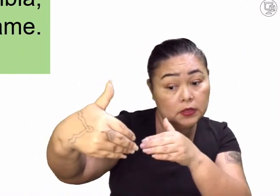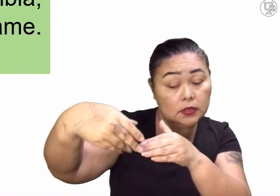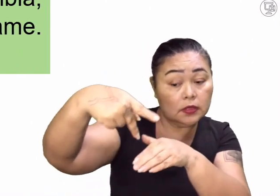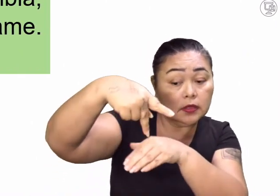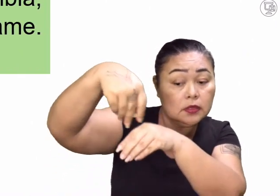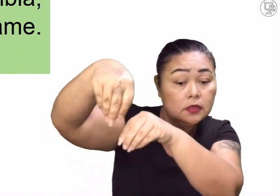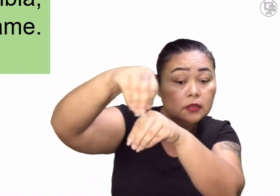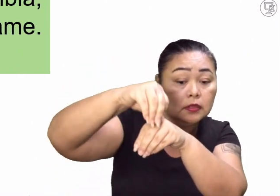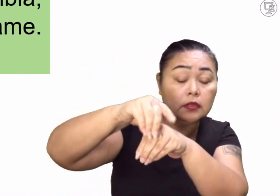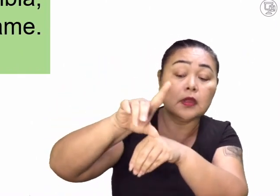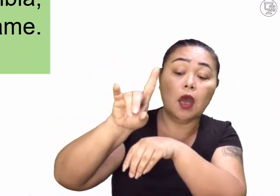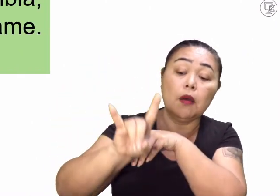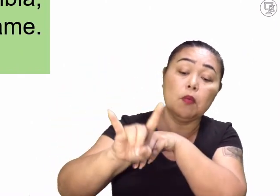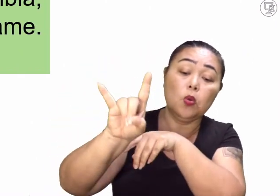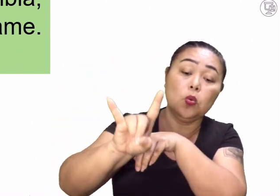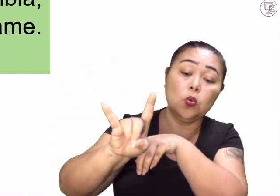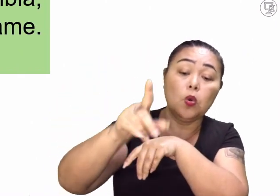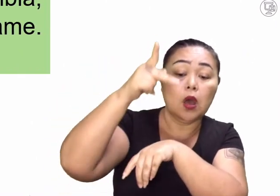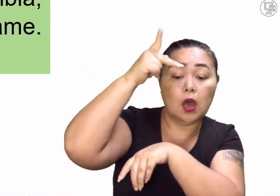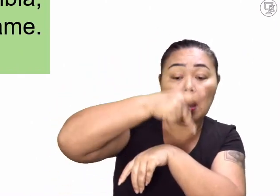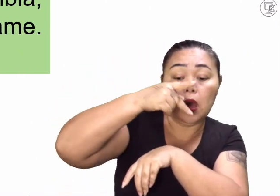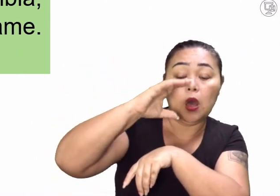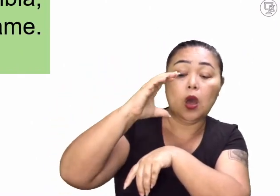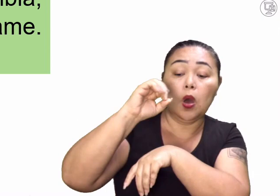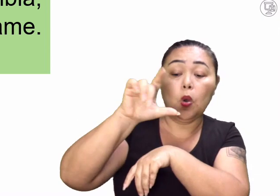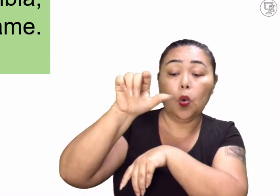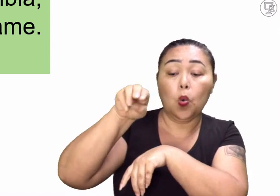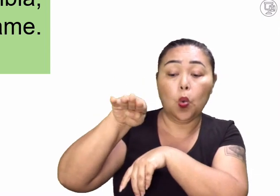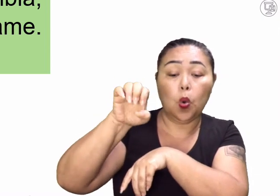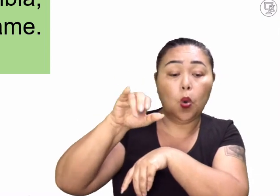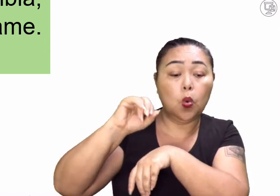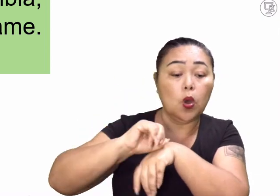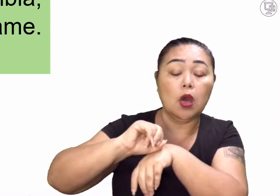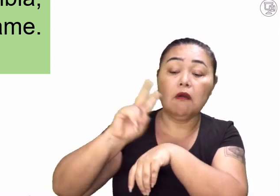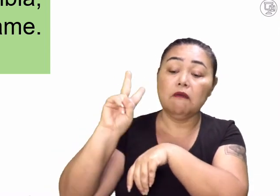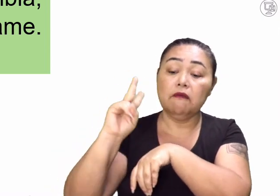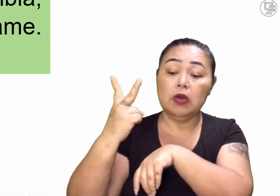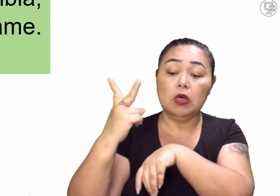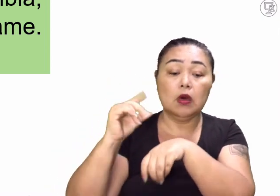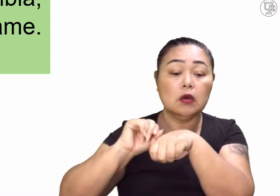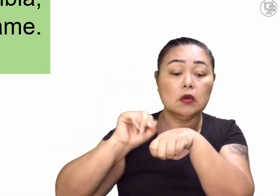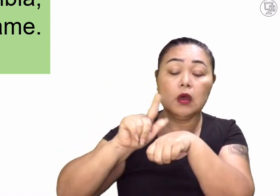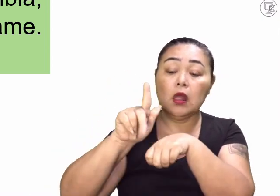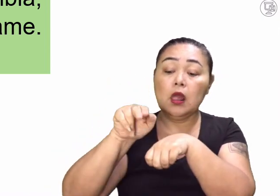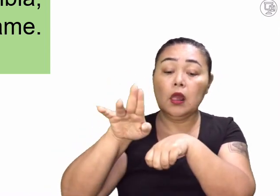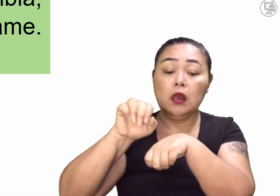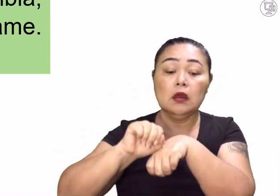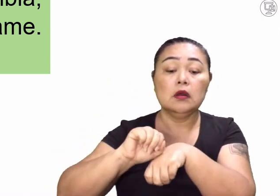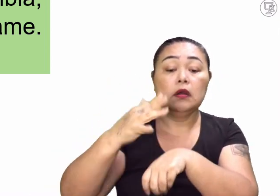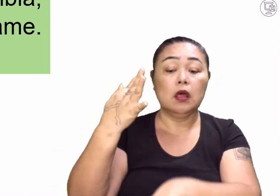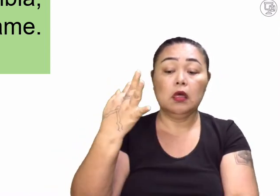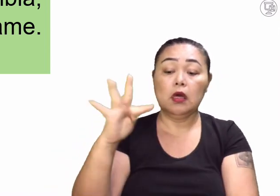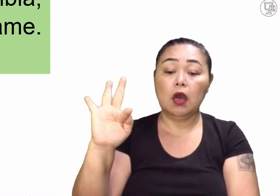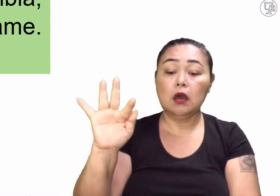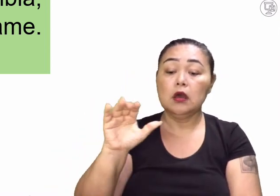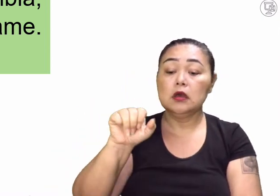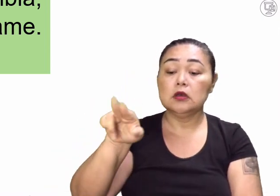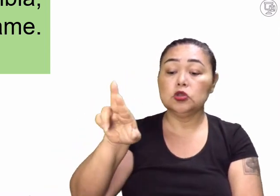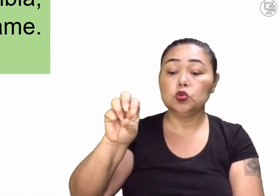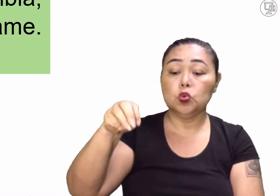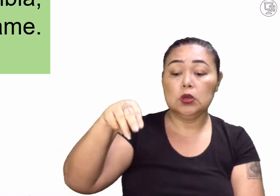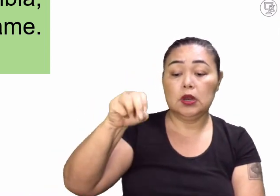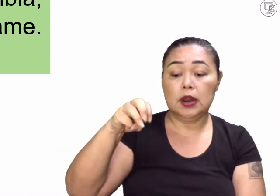Abrange terras da Bolívia, Peru, Colômbia, Venezuela, Guiana Francesa